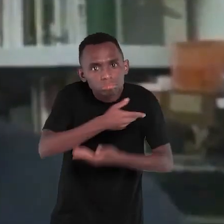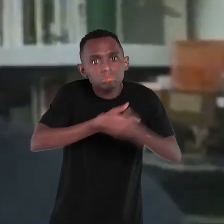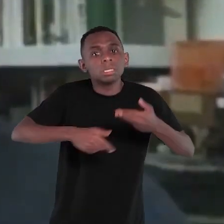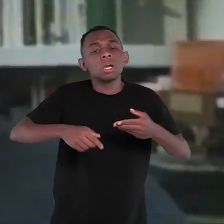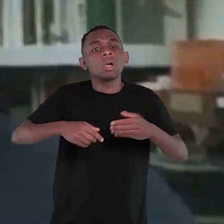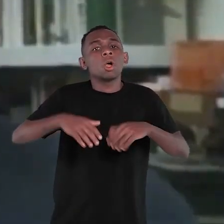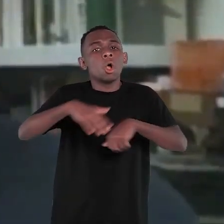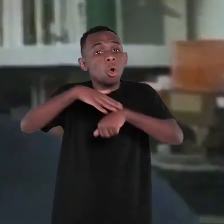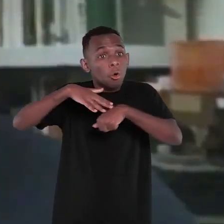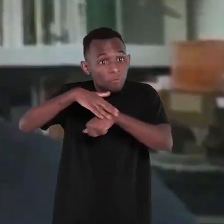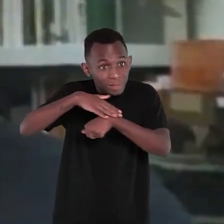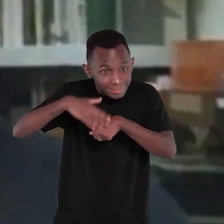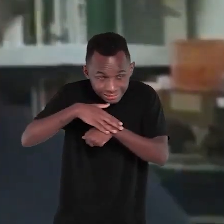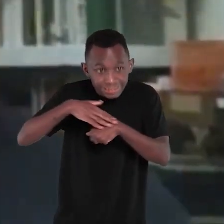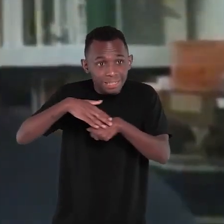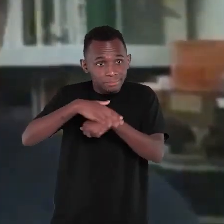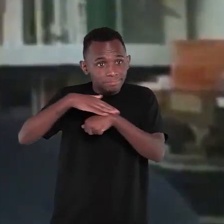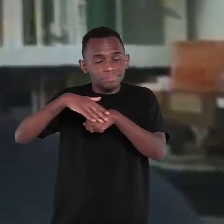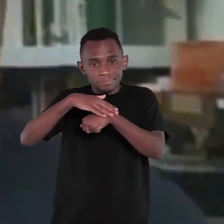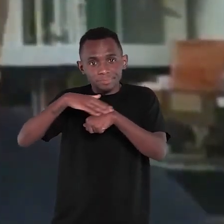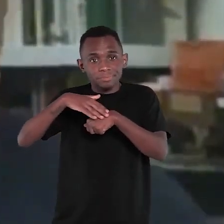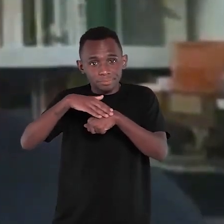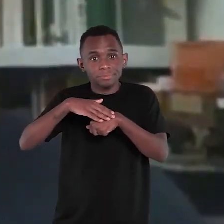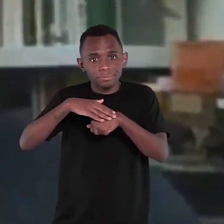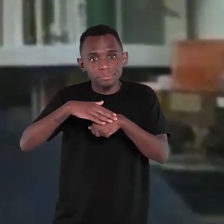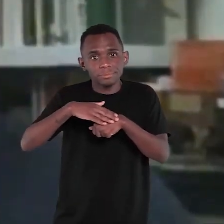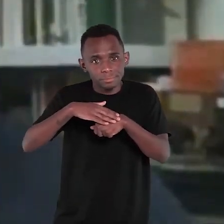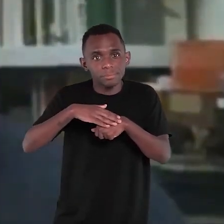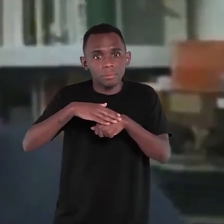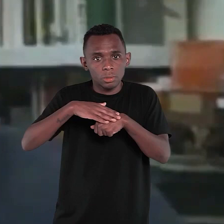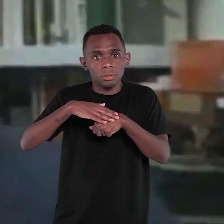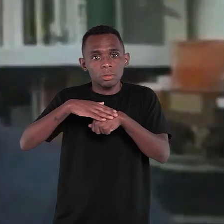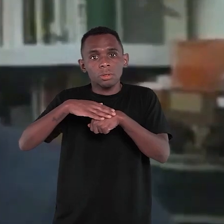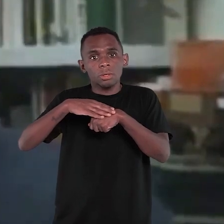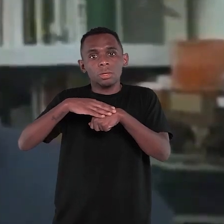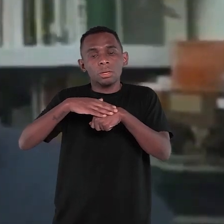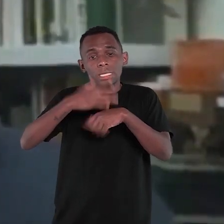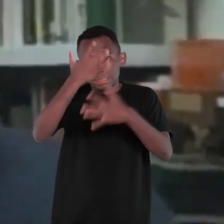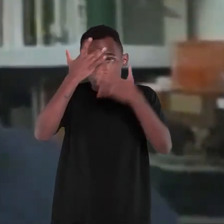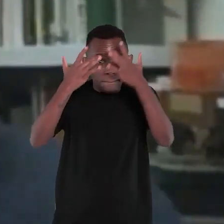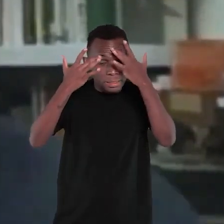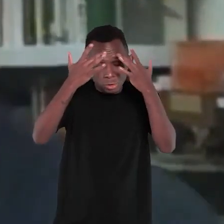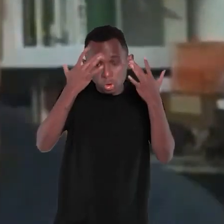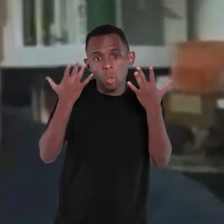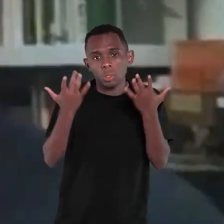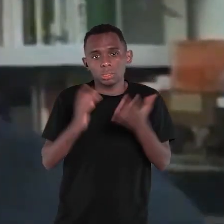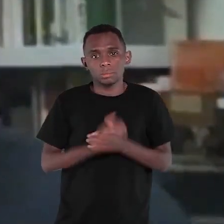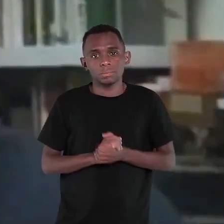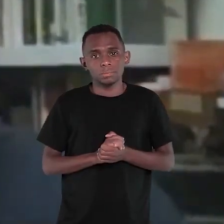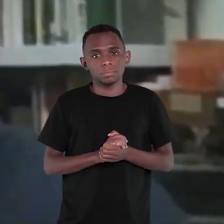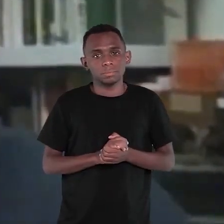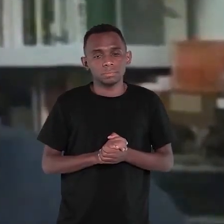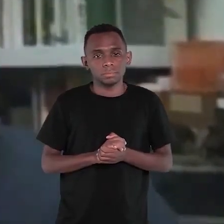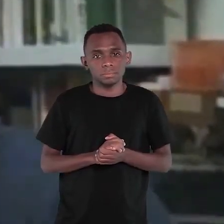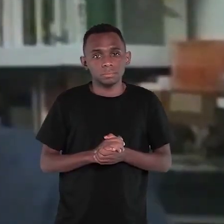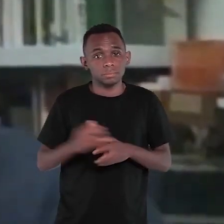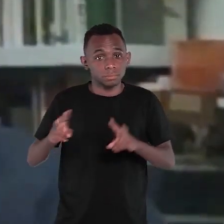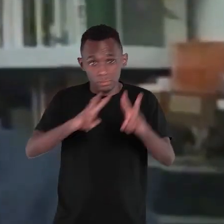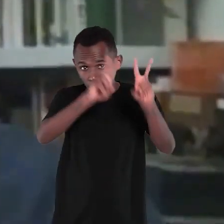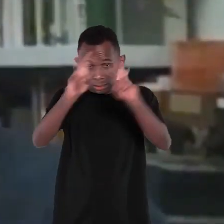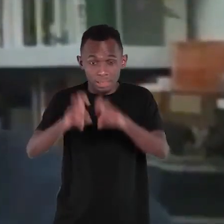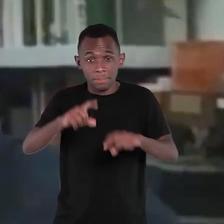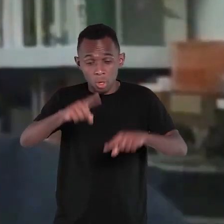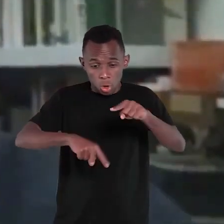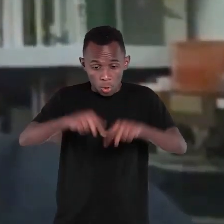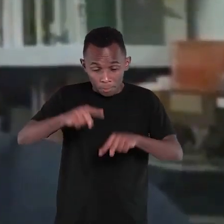isso, têm que conversar, inclusive, com quem lida com isso e tal, né? A questão